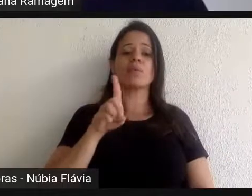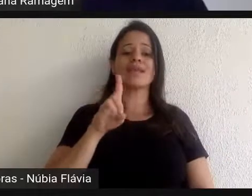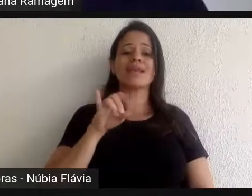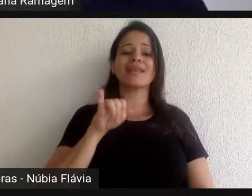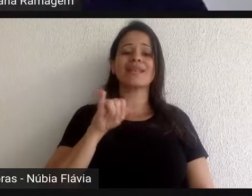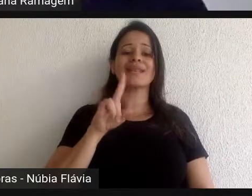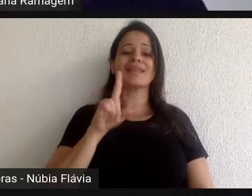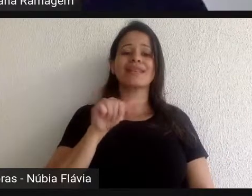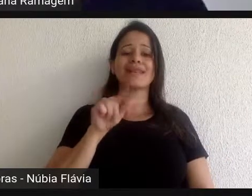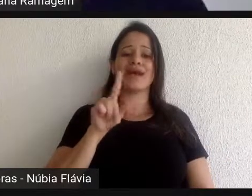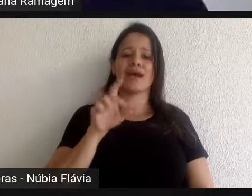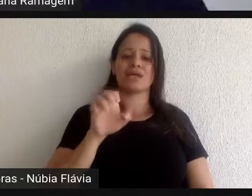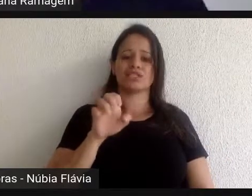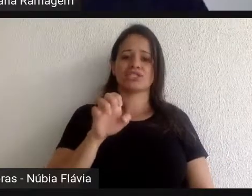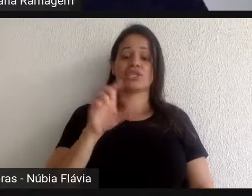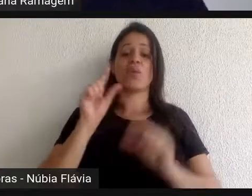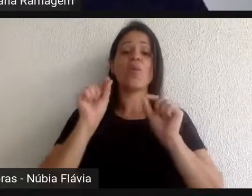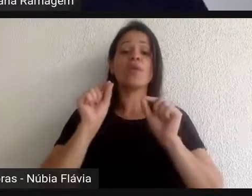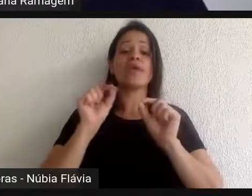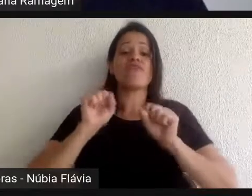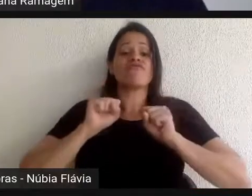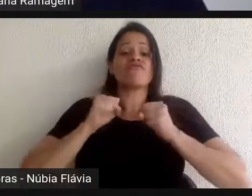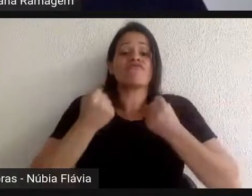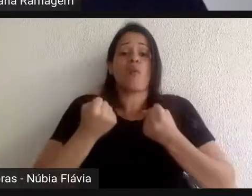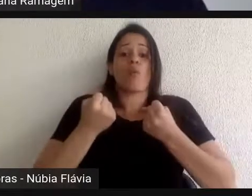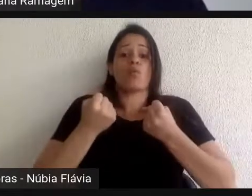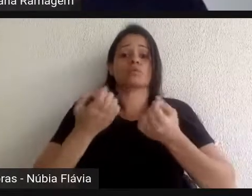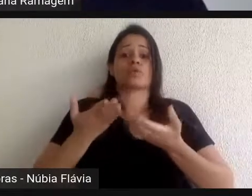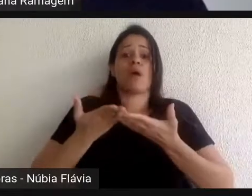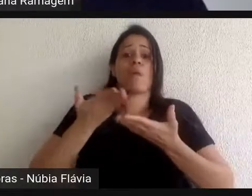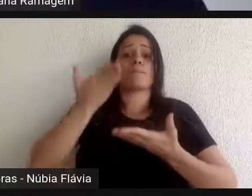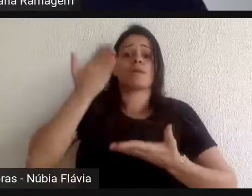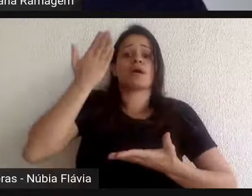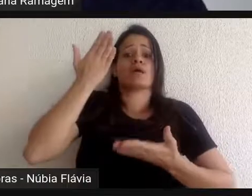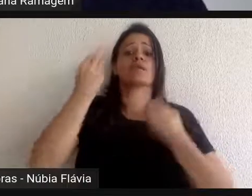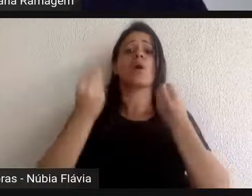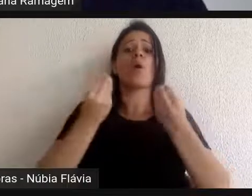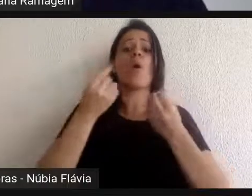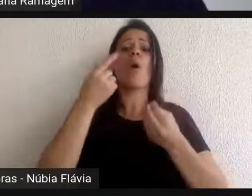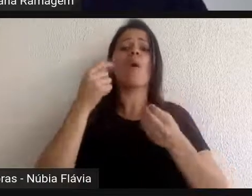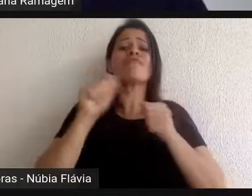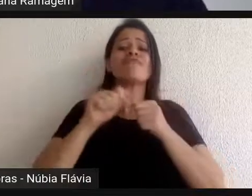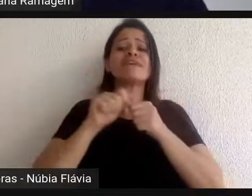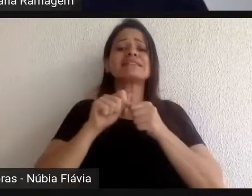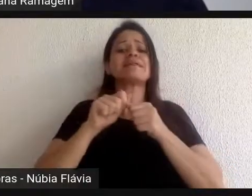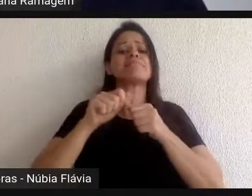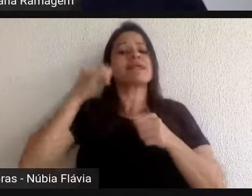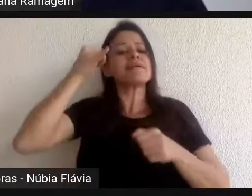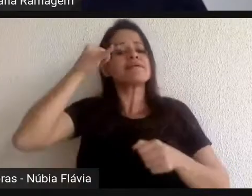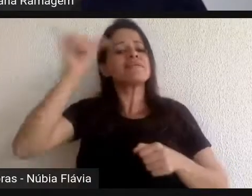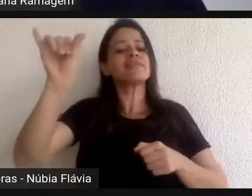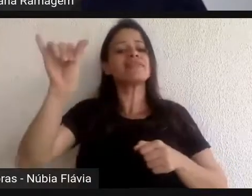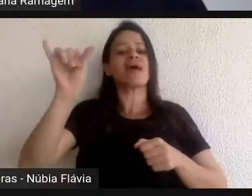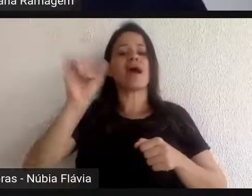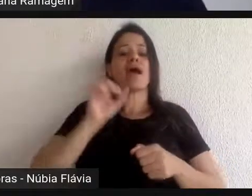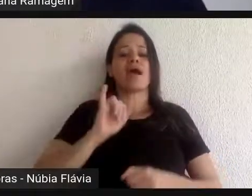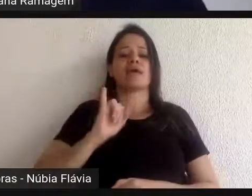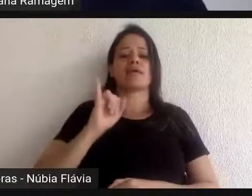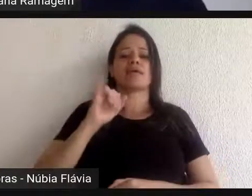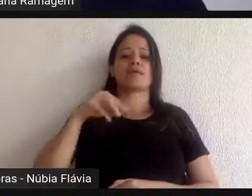nesse período, com essa questão do coronavírus, né, isso se torna ainda